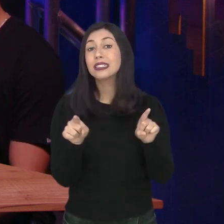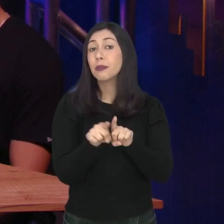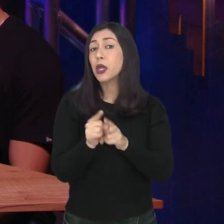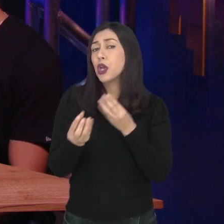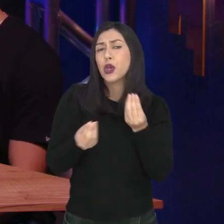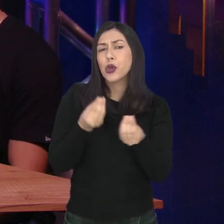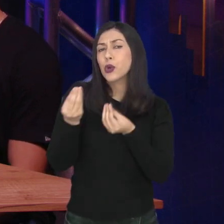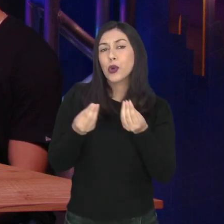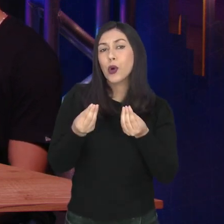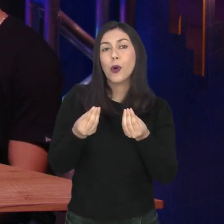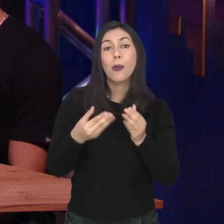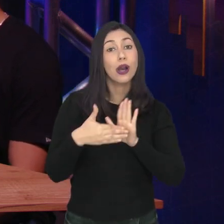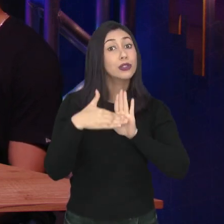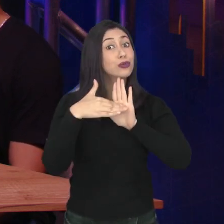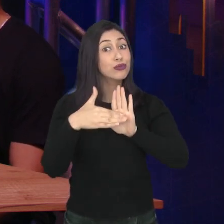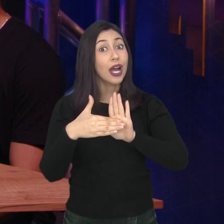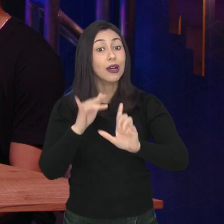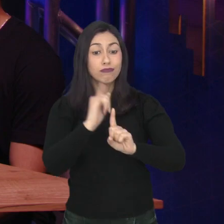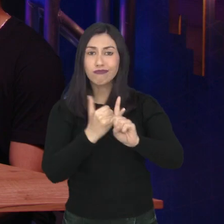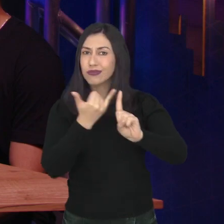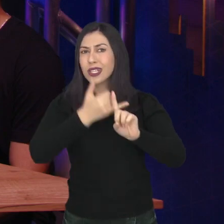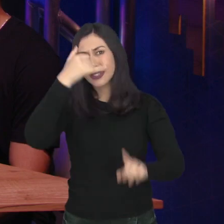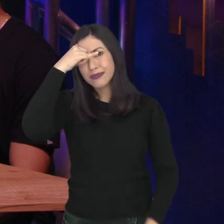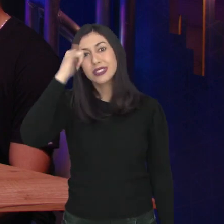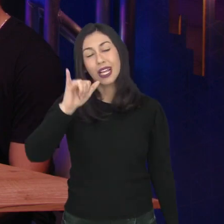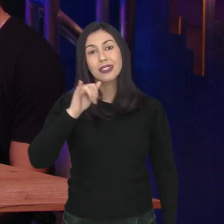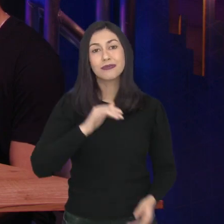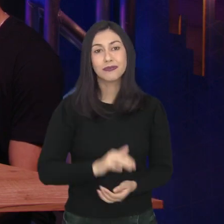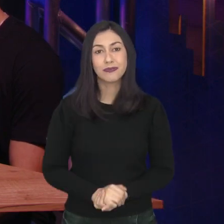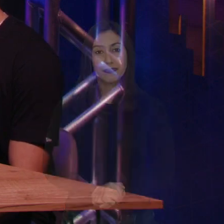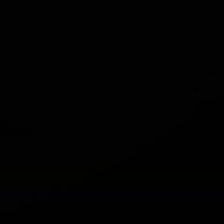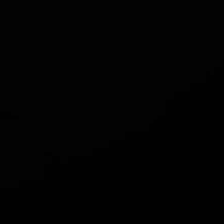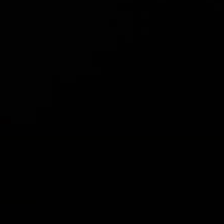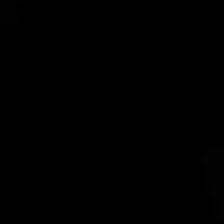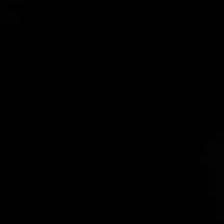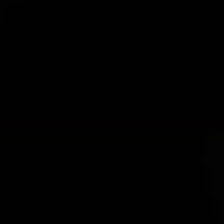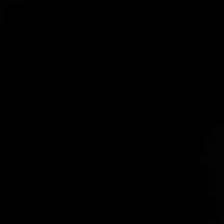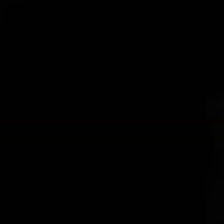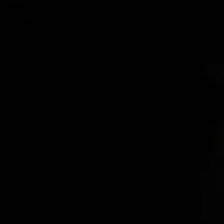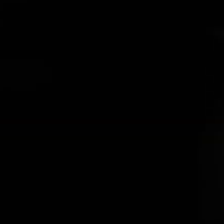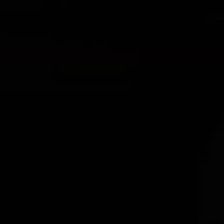sobre políticas públicas, como entender e combater o bullying.